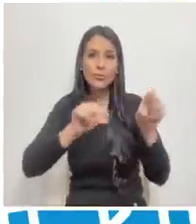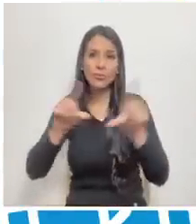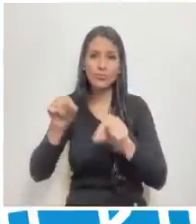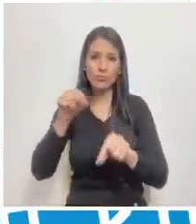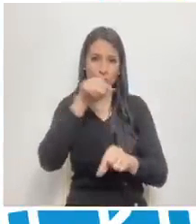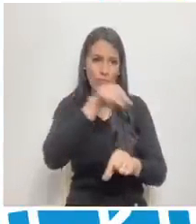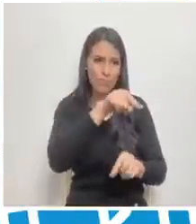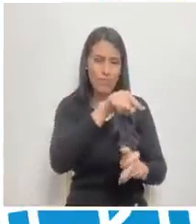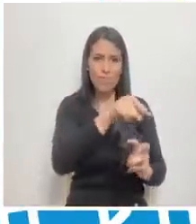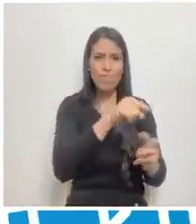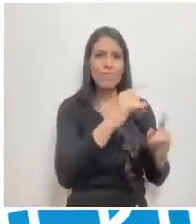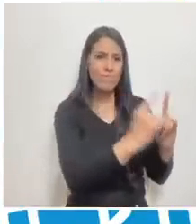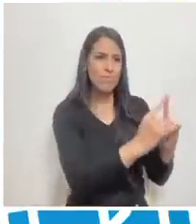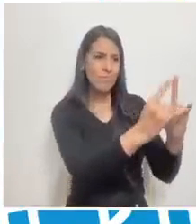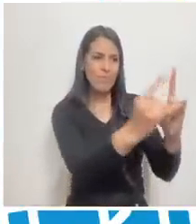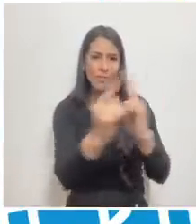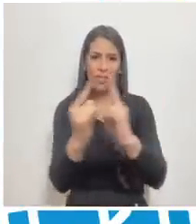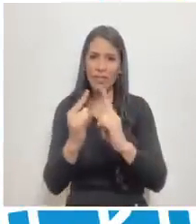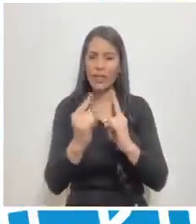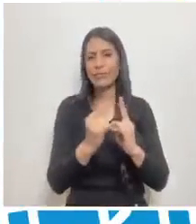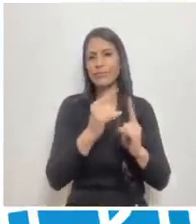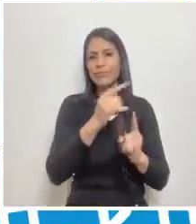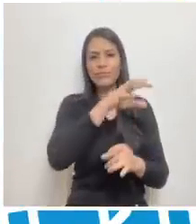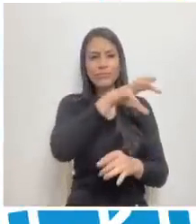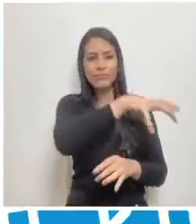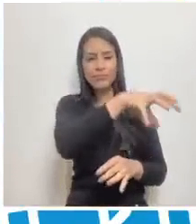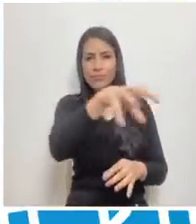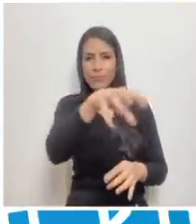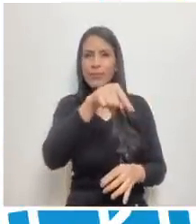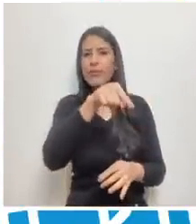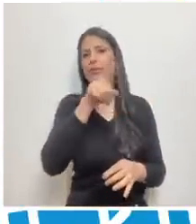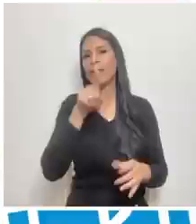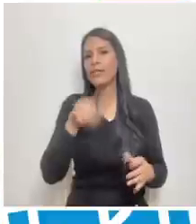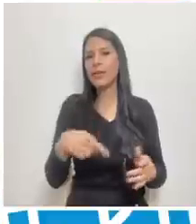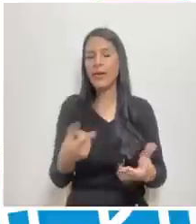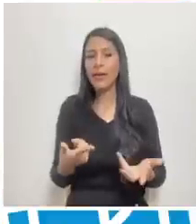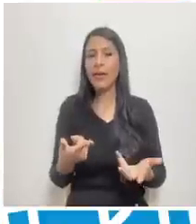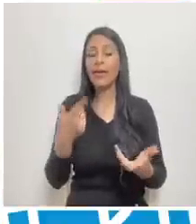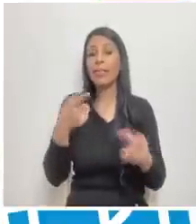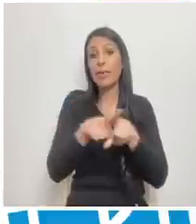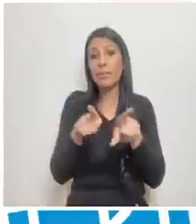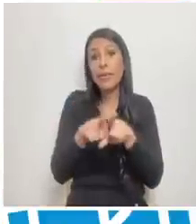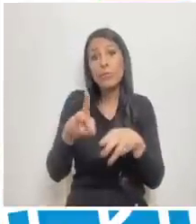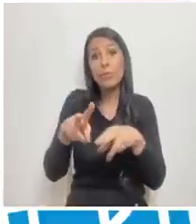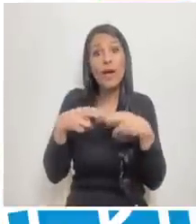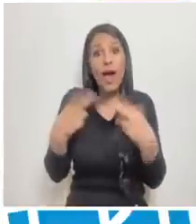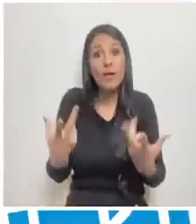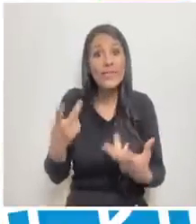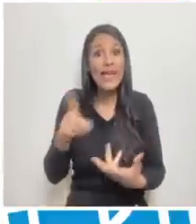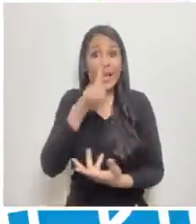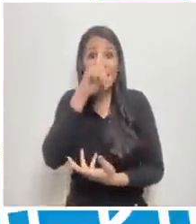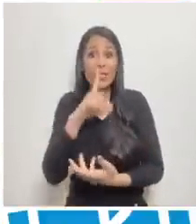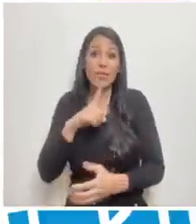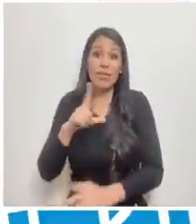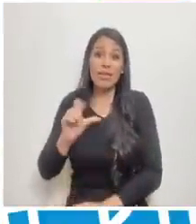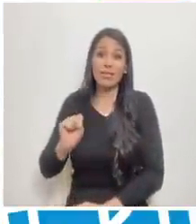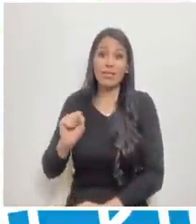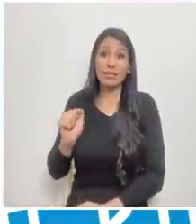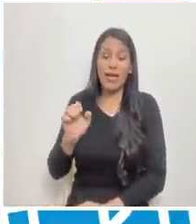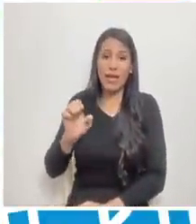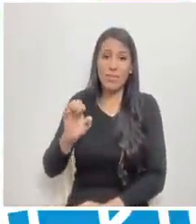certamente deverá ser um pool de instituição, até mesmo agora pelos riscos que nós teremos com esse SAEB, né? Se